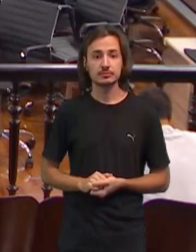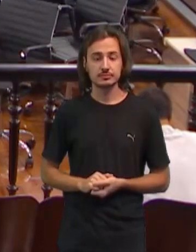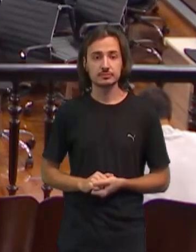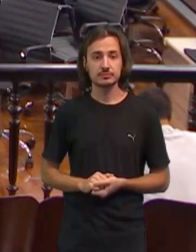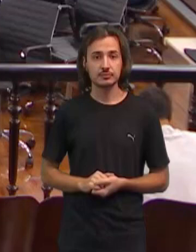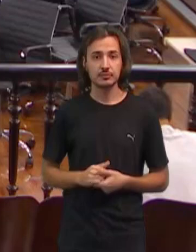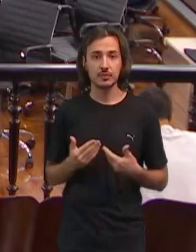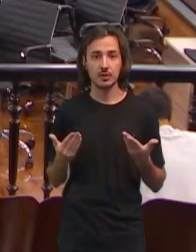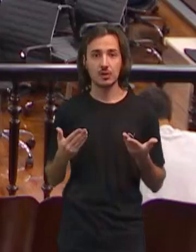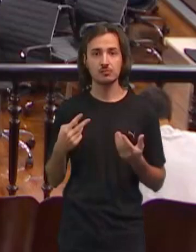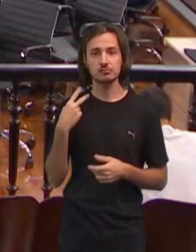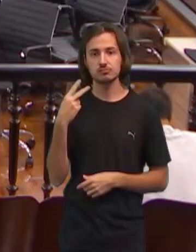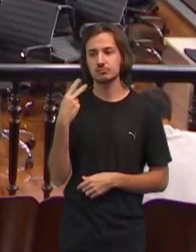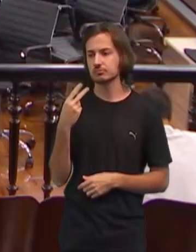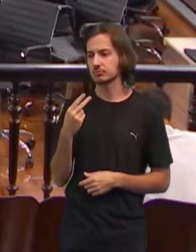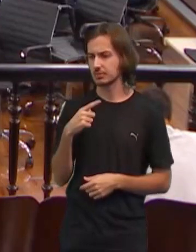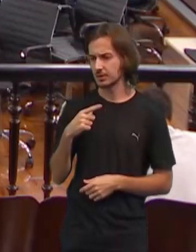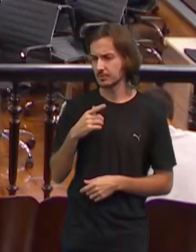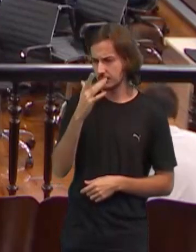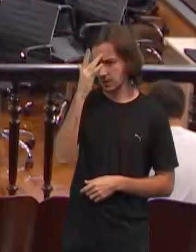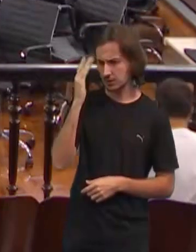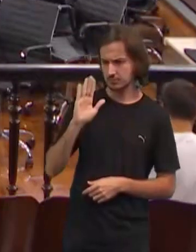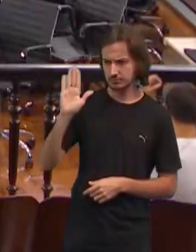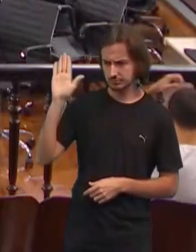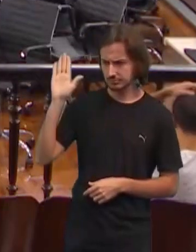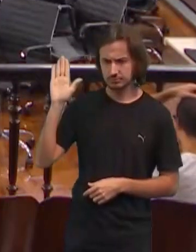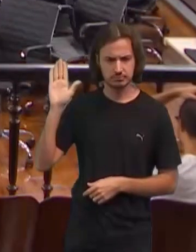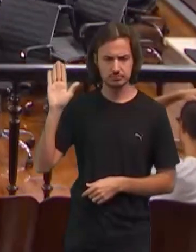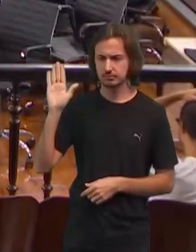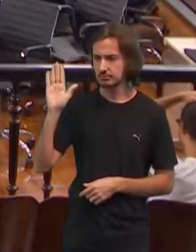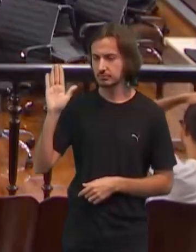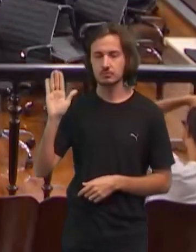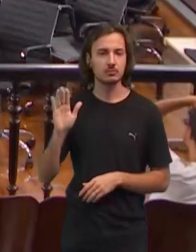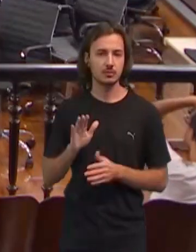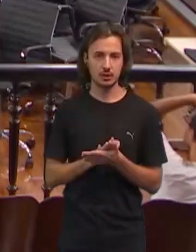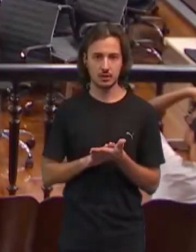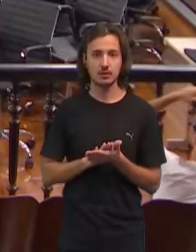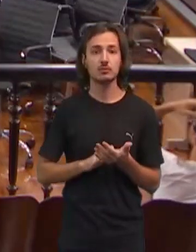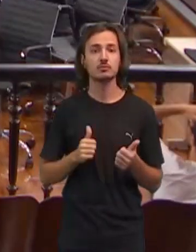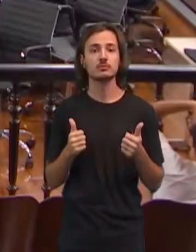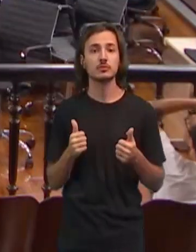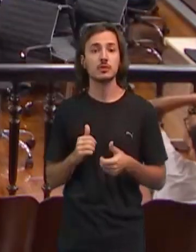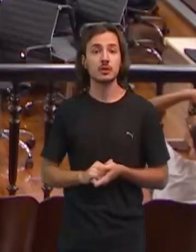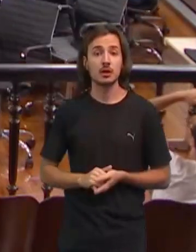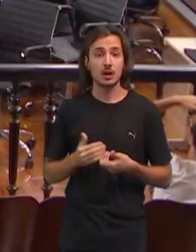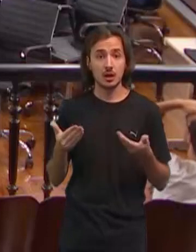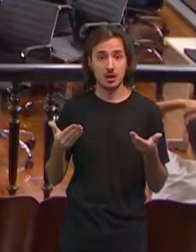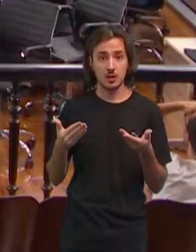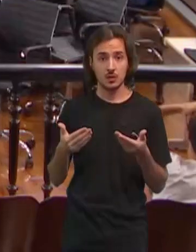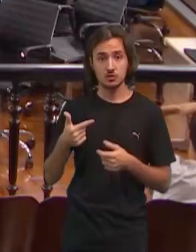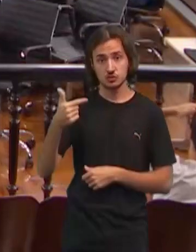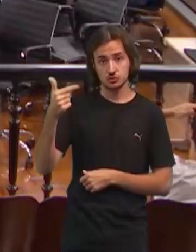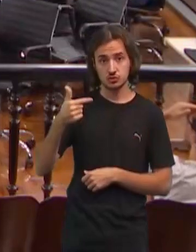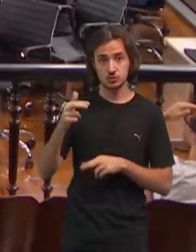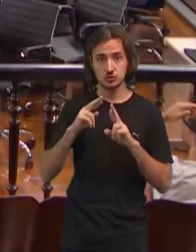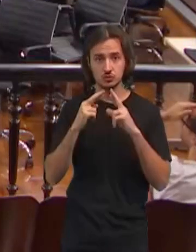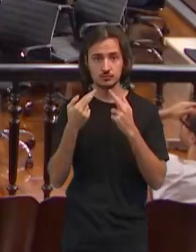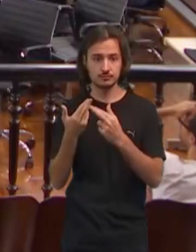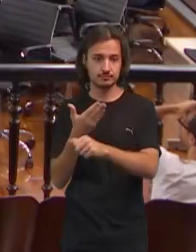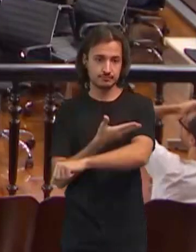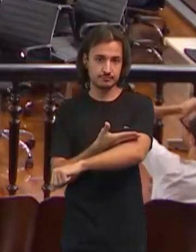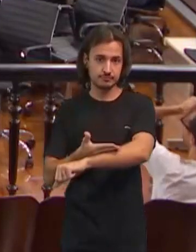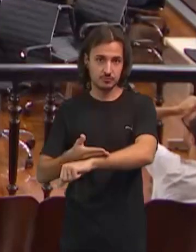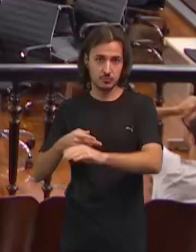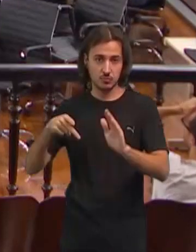algum vereador pela ordem? Vamos então dar abertura da nossa segunda reunião ordinária do terceiro